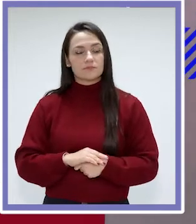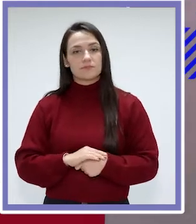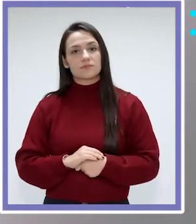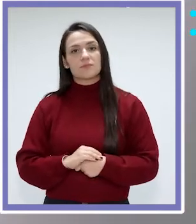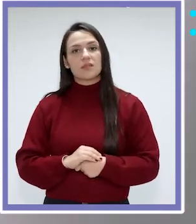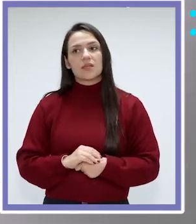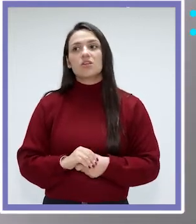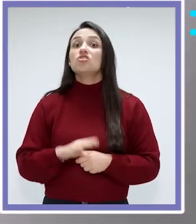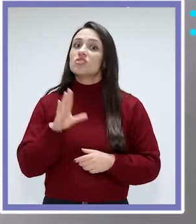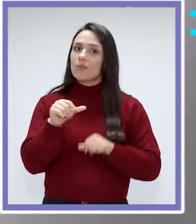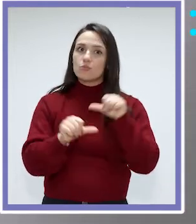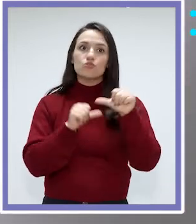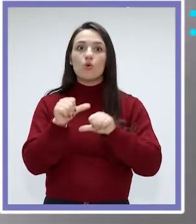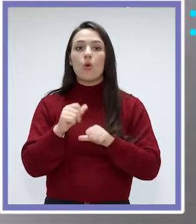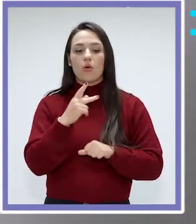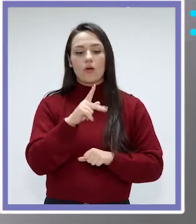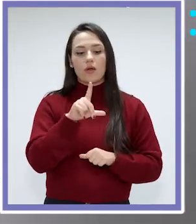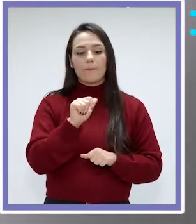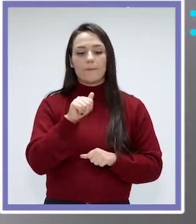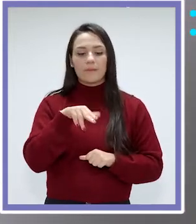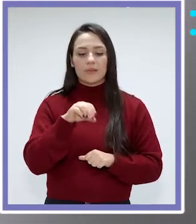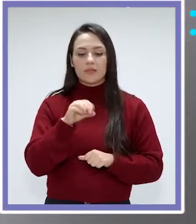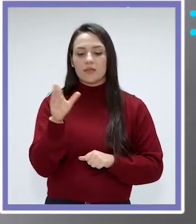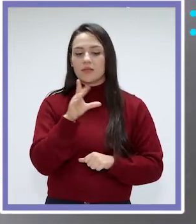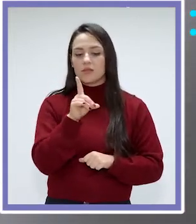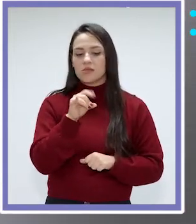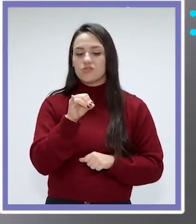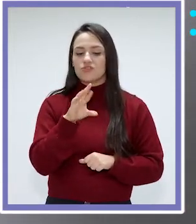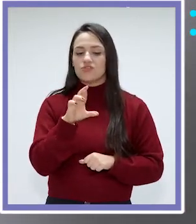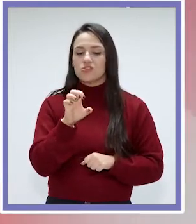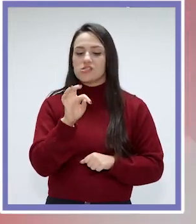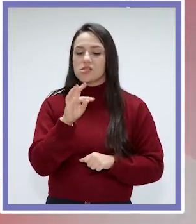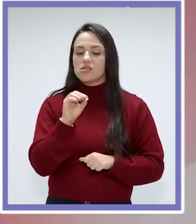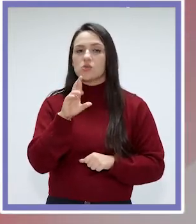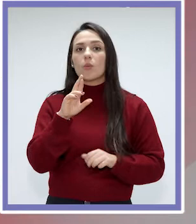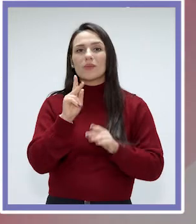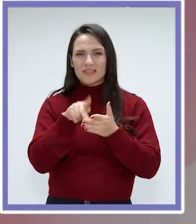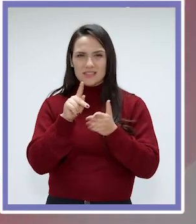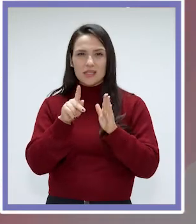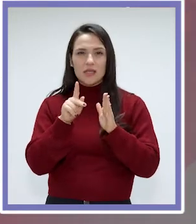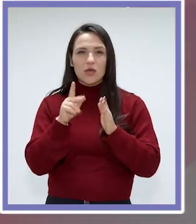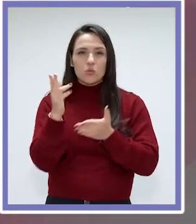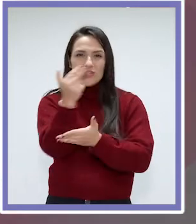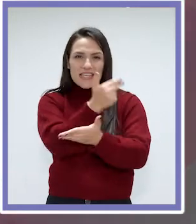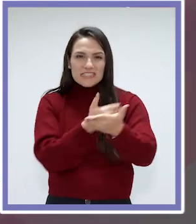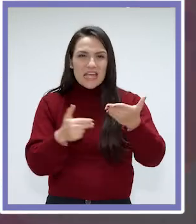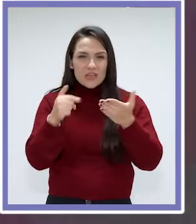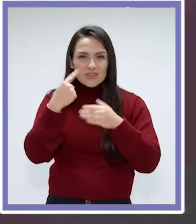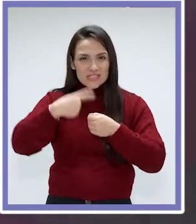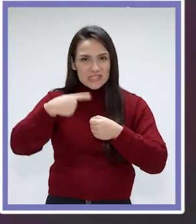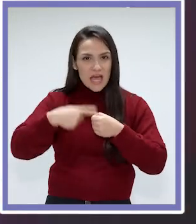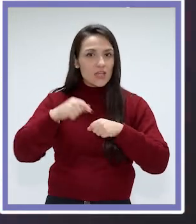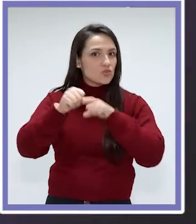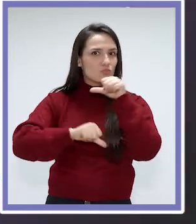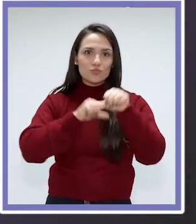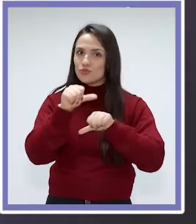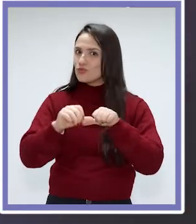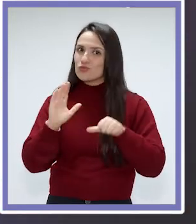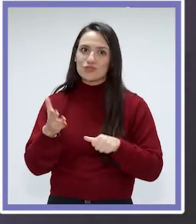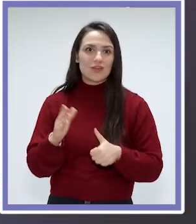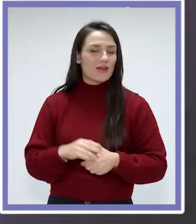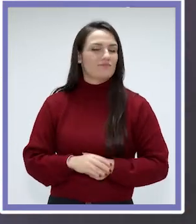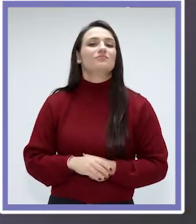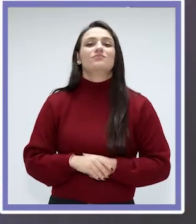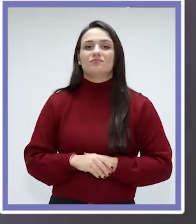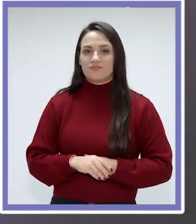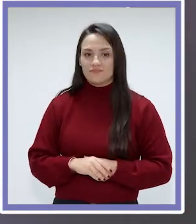o plano diretor, por exemplo, de Porto Murtinho, porque em função dessa nova Porto Murtinho que se apresenta aí, né,